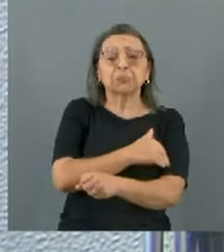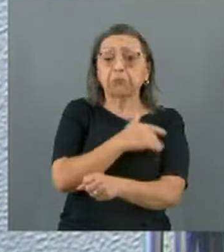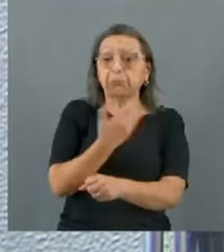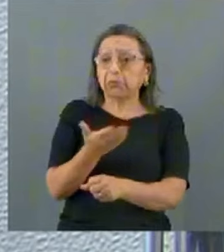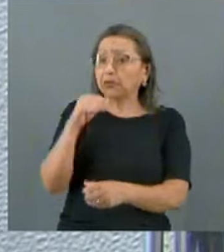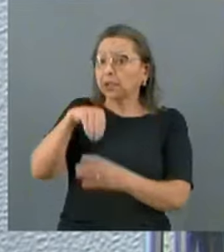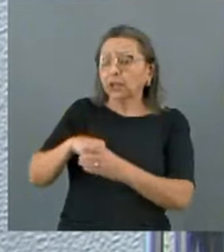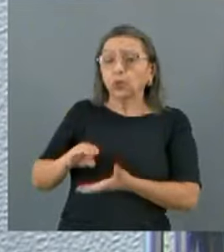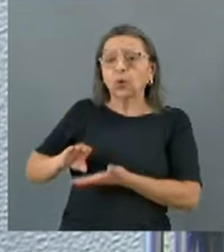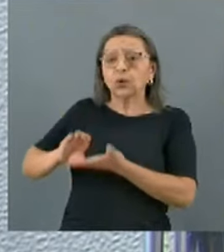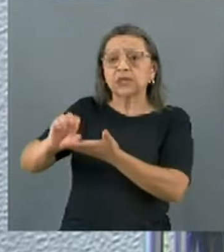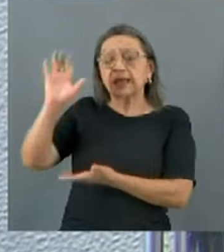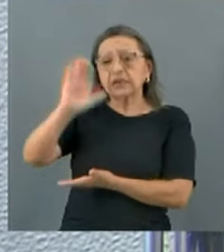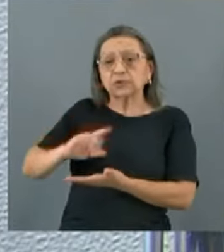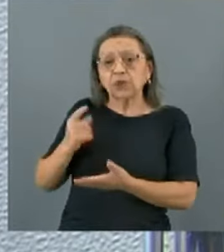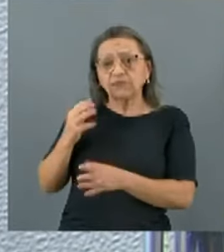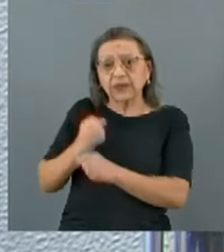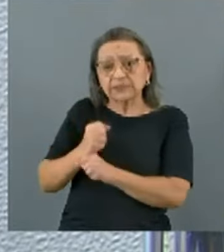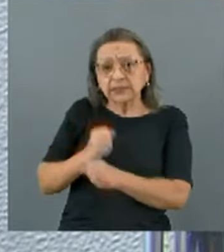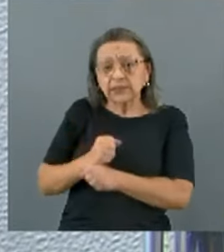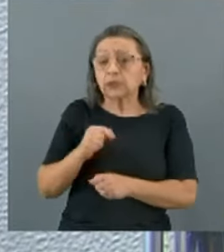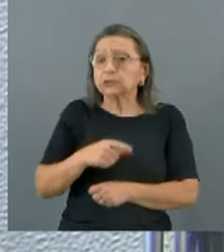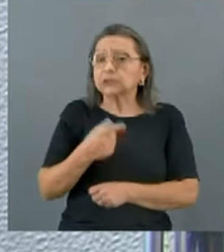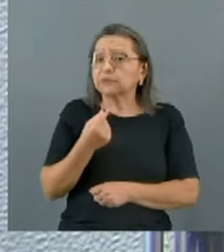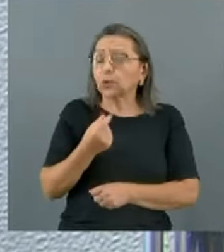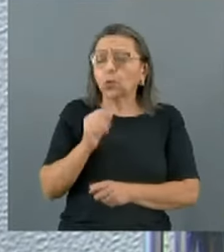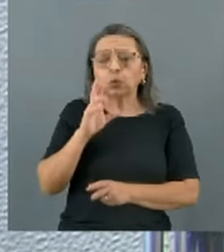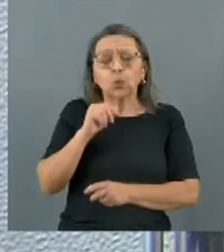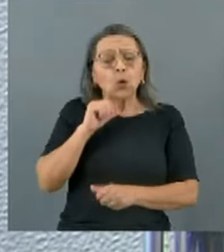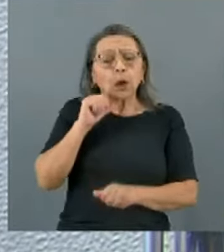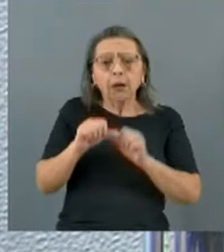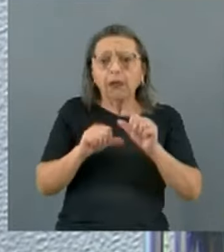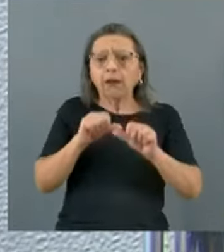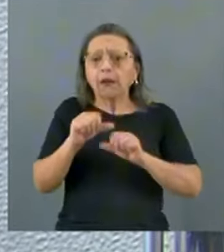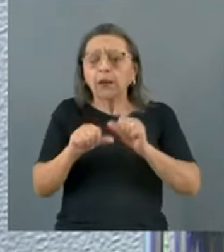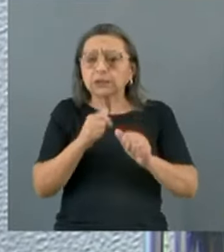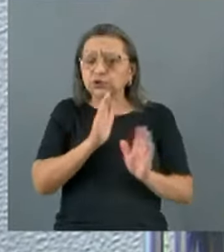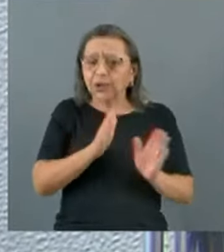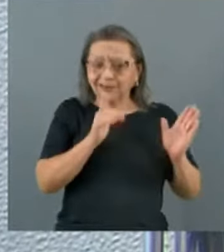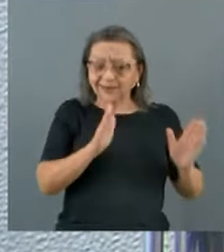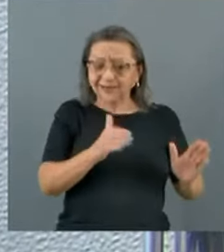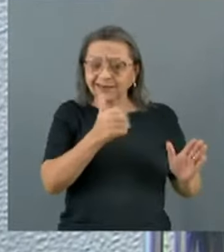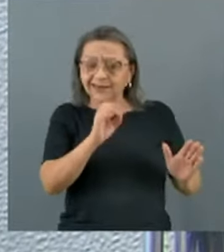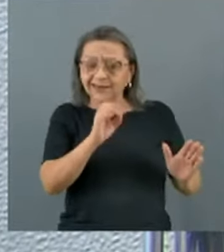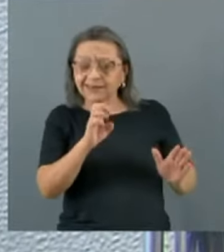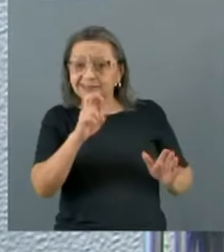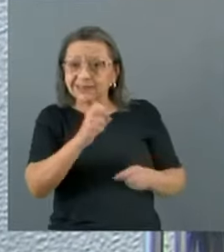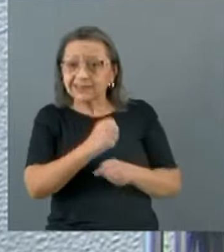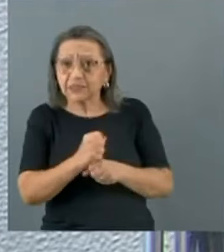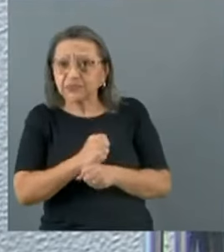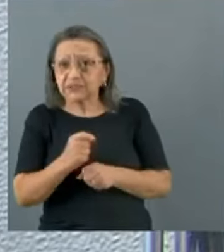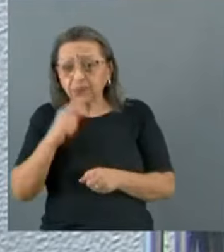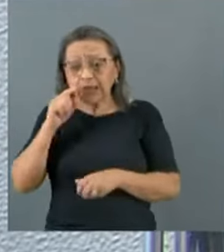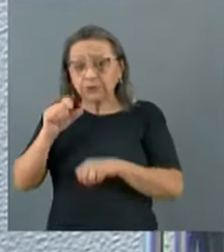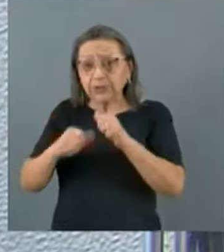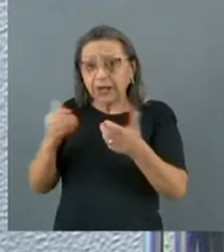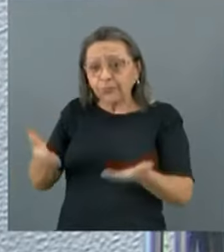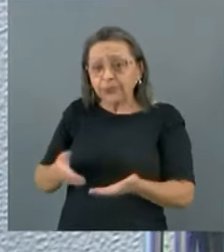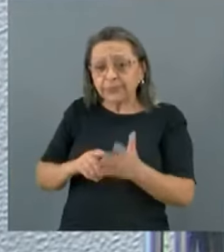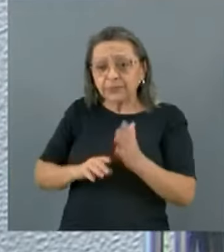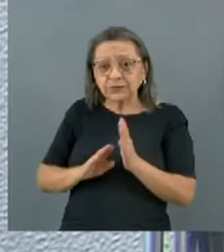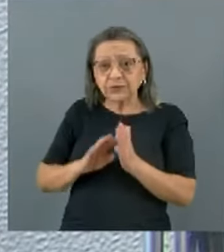CONFAZ, do Conselho Nacional Fazendário. Esse valor nunca foi atualizado nesses 15 anos, e se for atualizar pelos índices